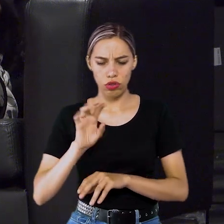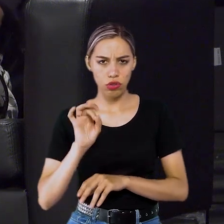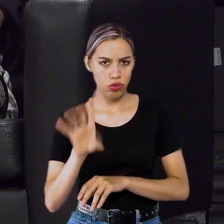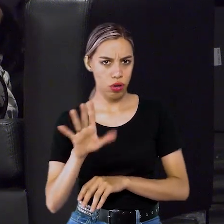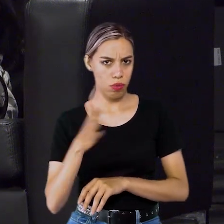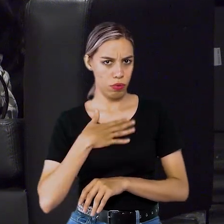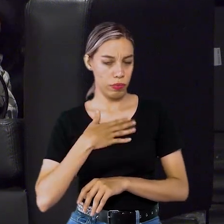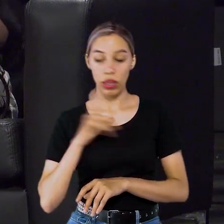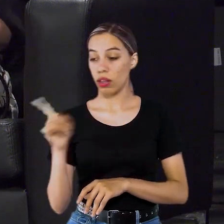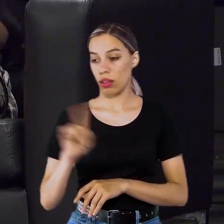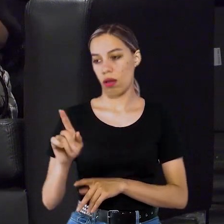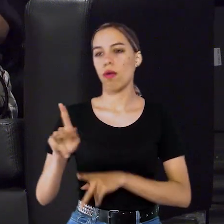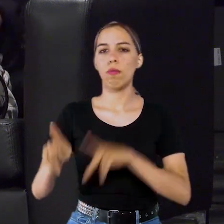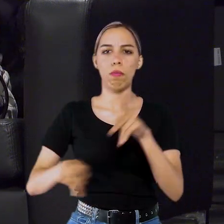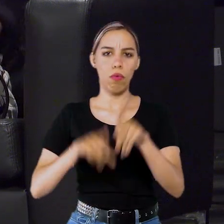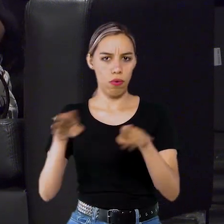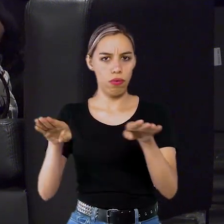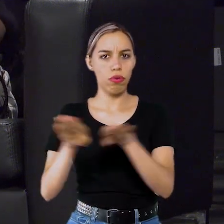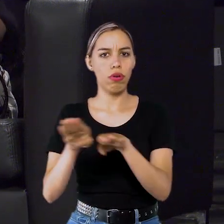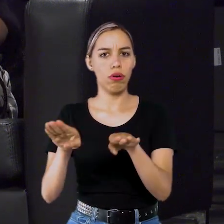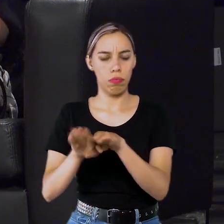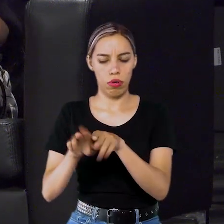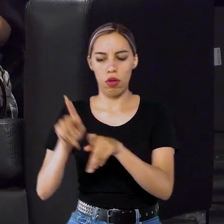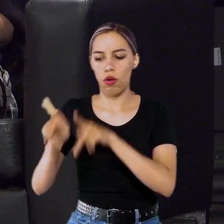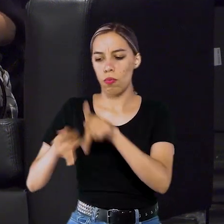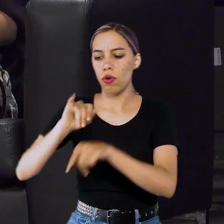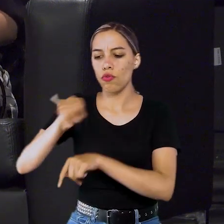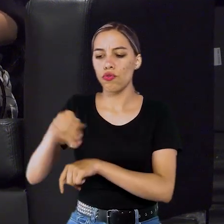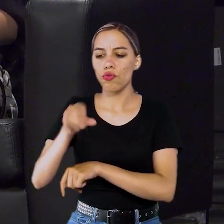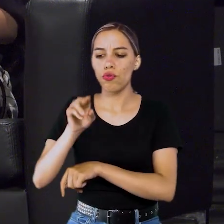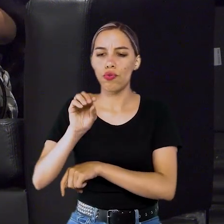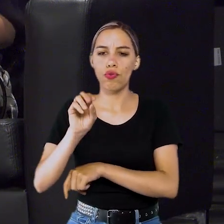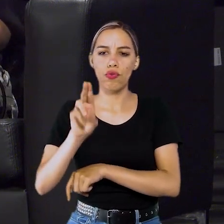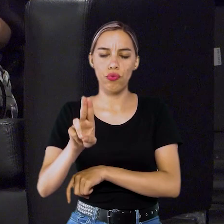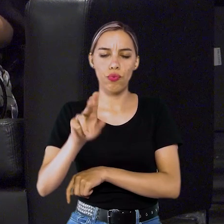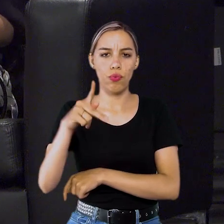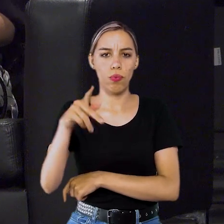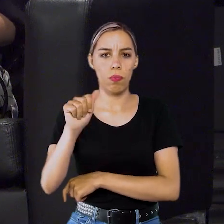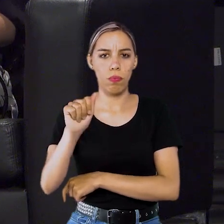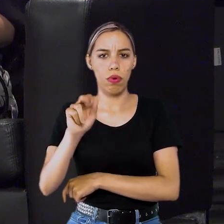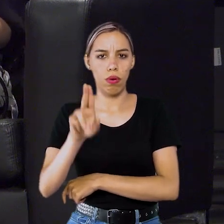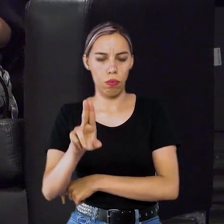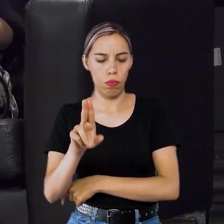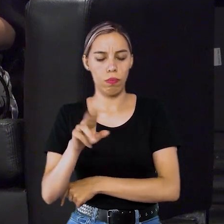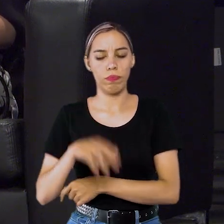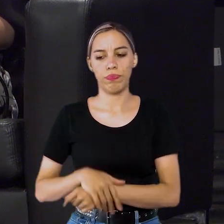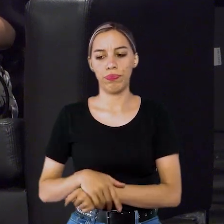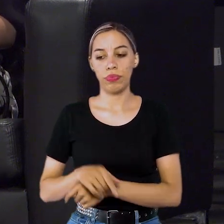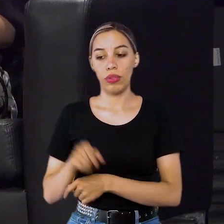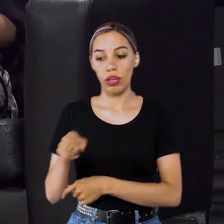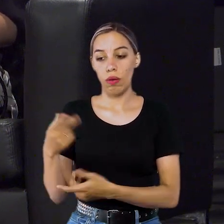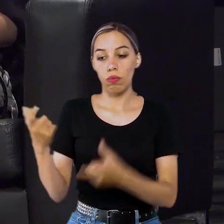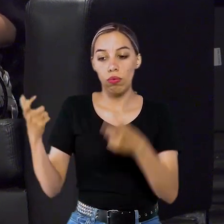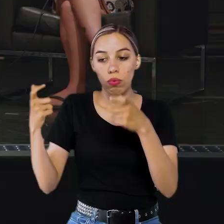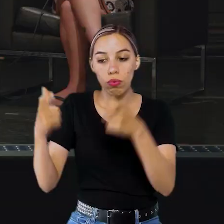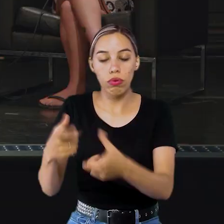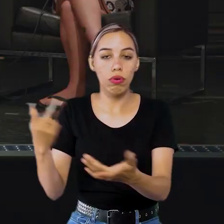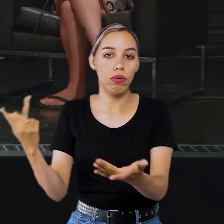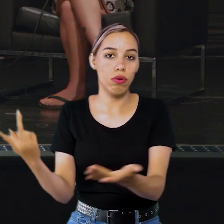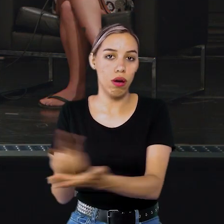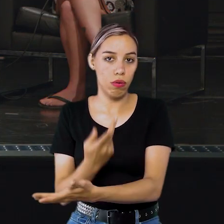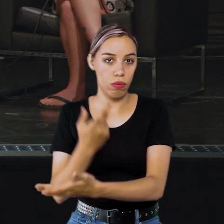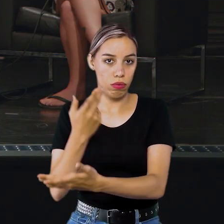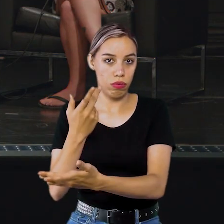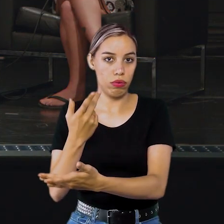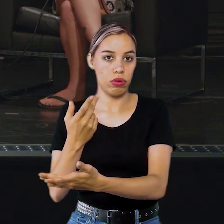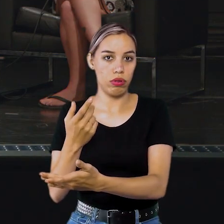foi produzido pelo povo Jupaú, né, que é nesse lugar onde acontece a história do filme, né, que é a maior